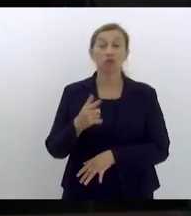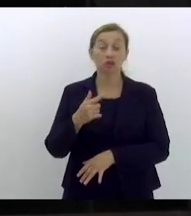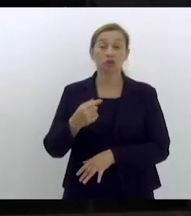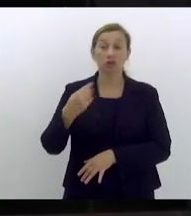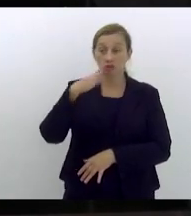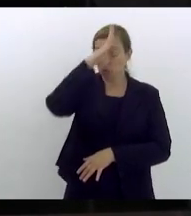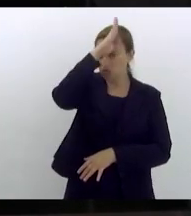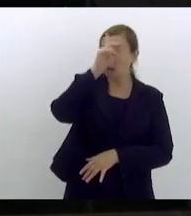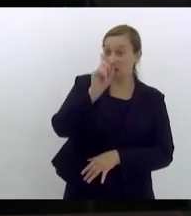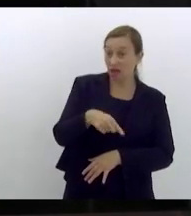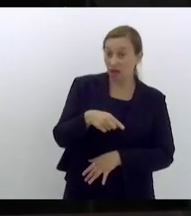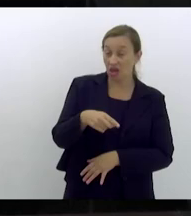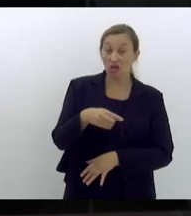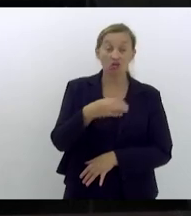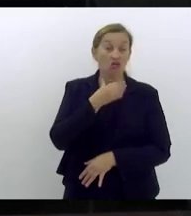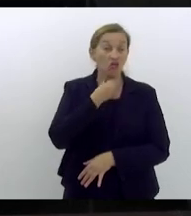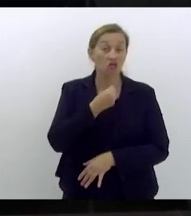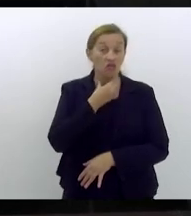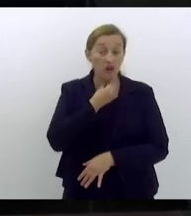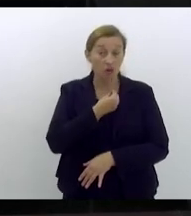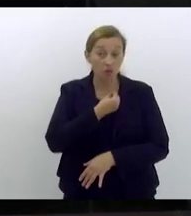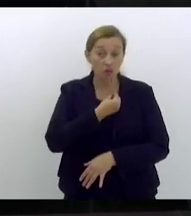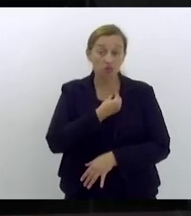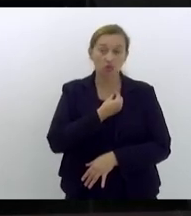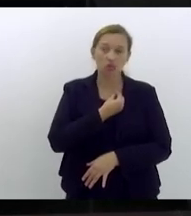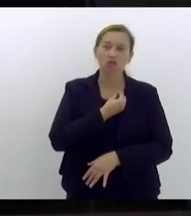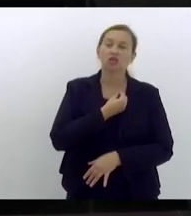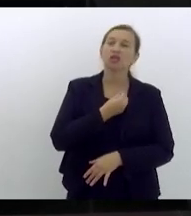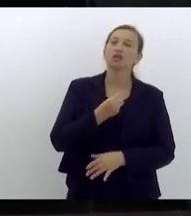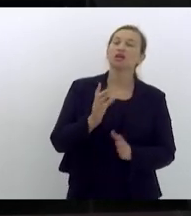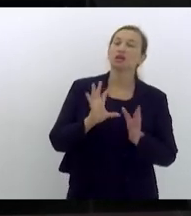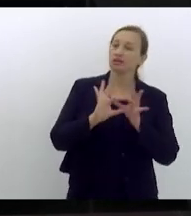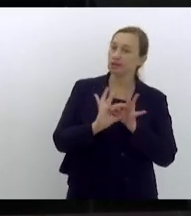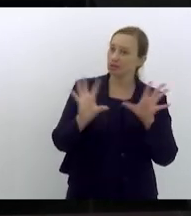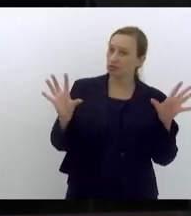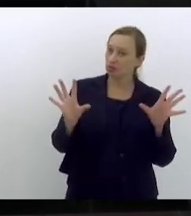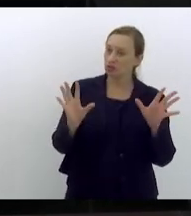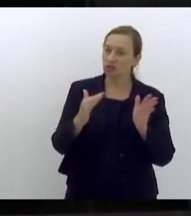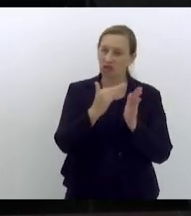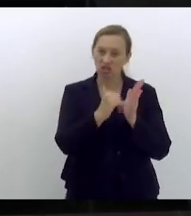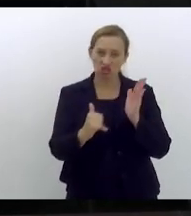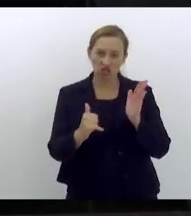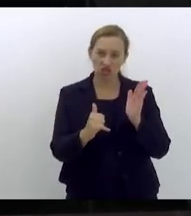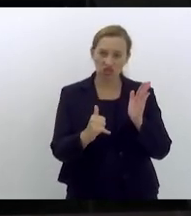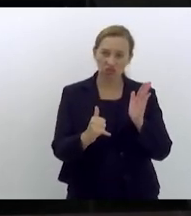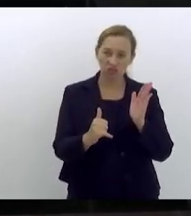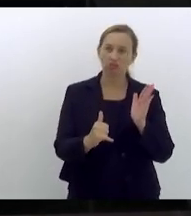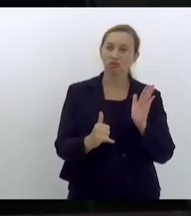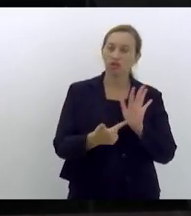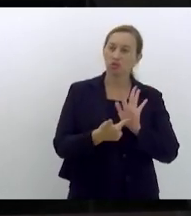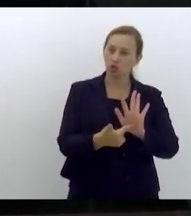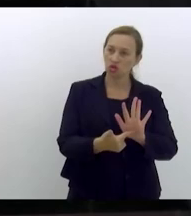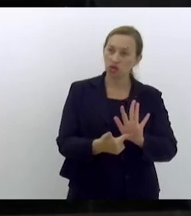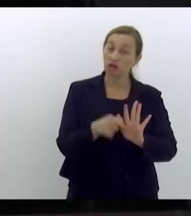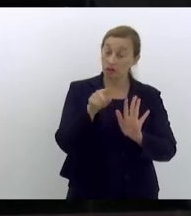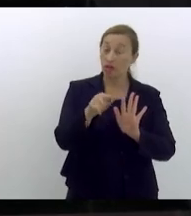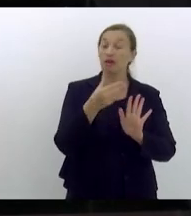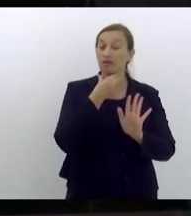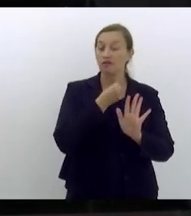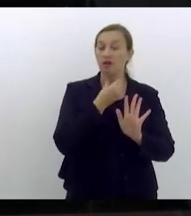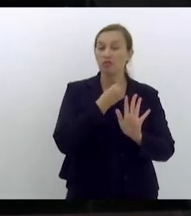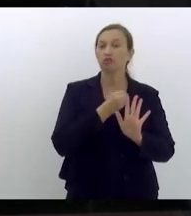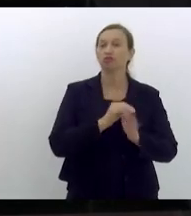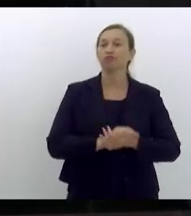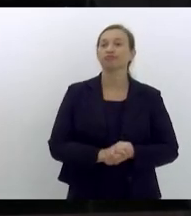que bolsonaro é um farsante e que enfim a democracia tá tirando essa máscara dele para mostrar aquilo